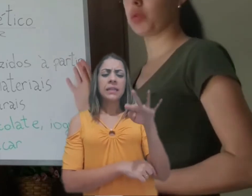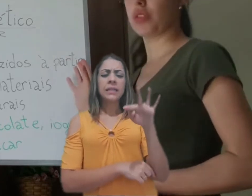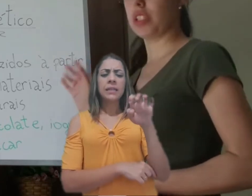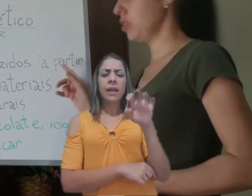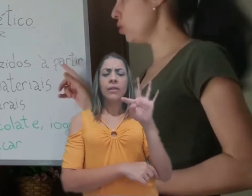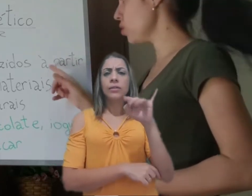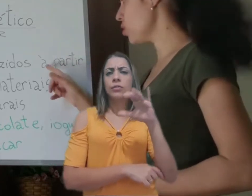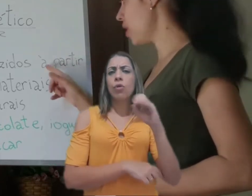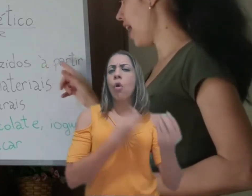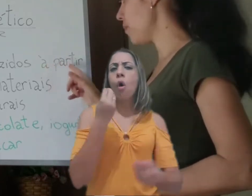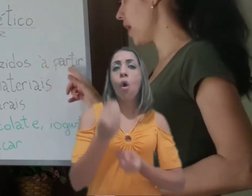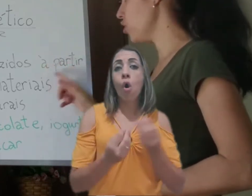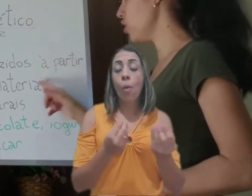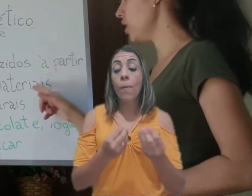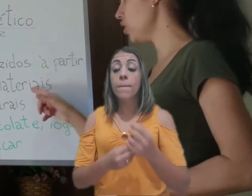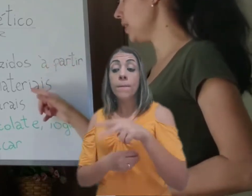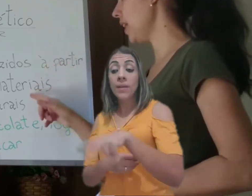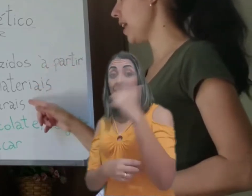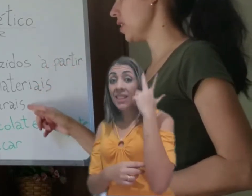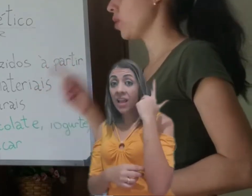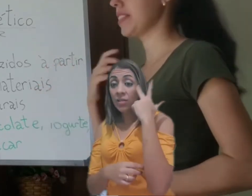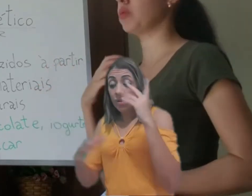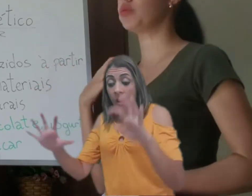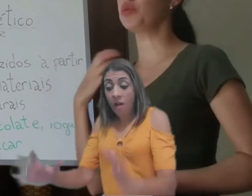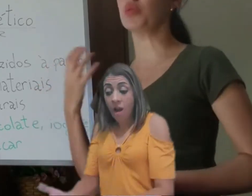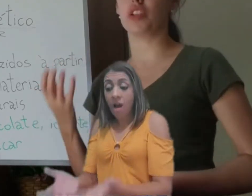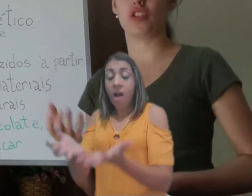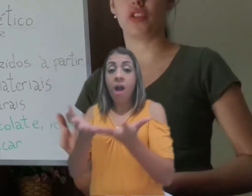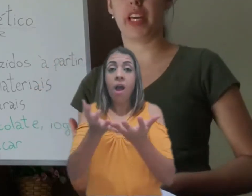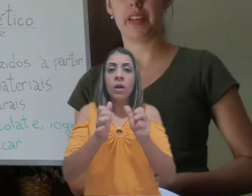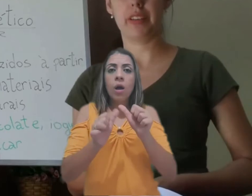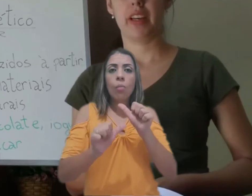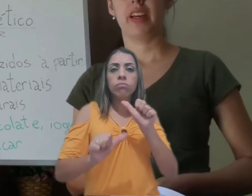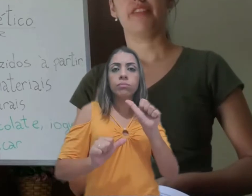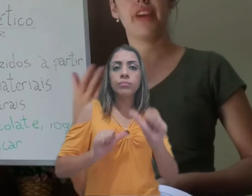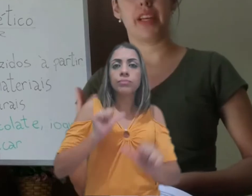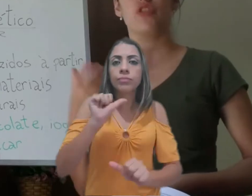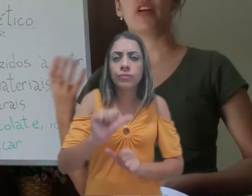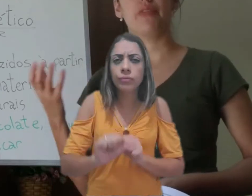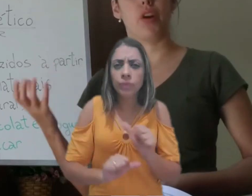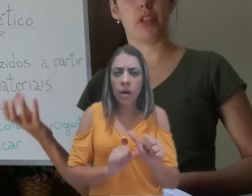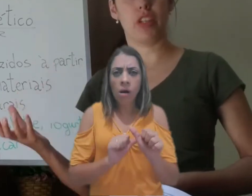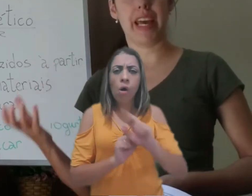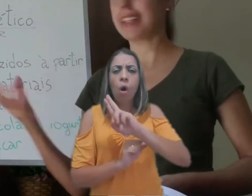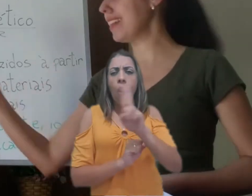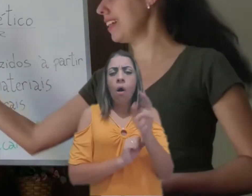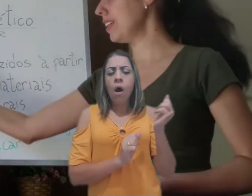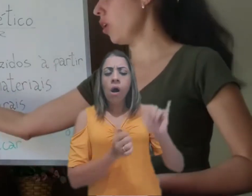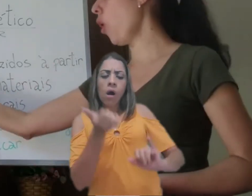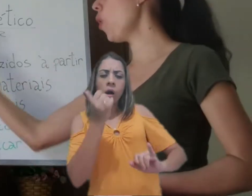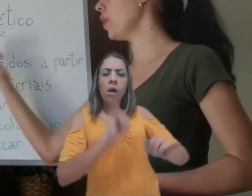são produzidos a partir de materiais naturais. Então, tudo que a gente tem vem de forma